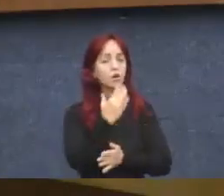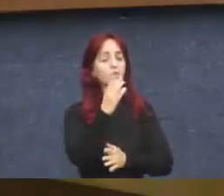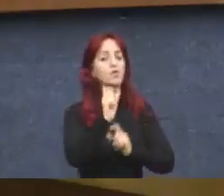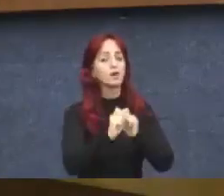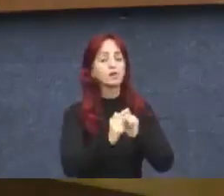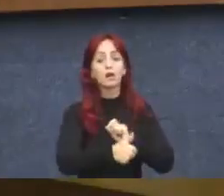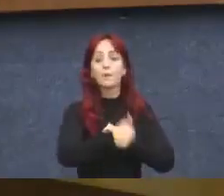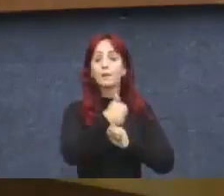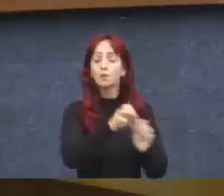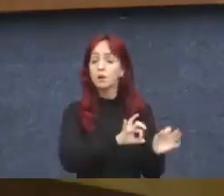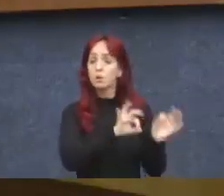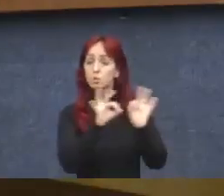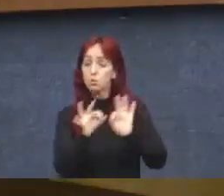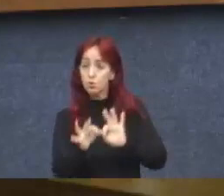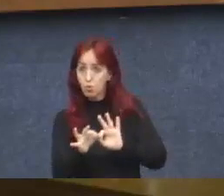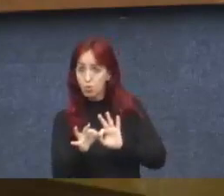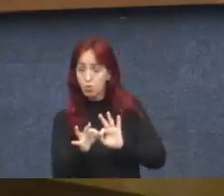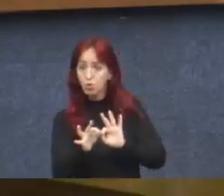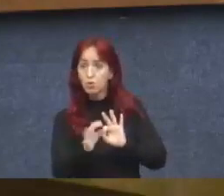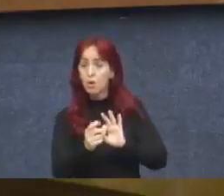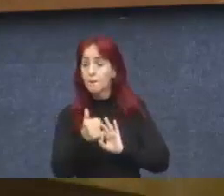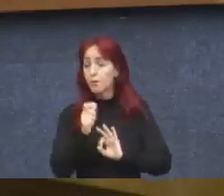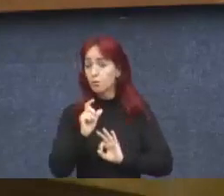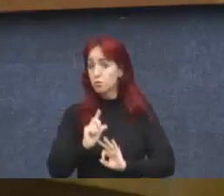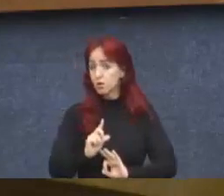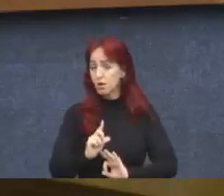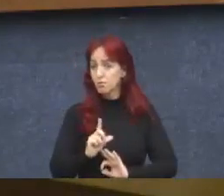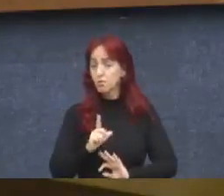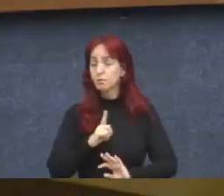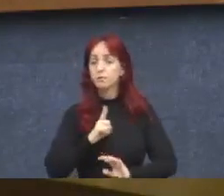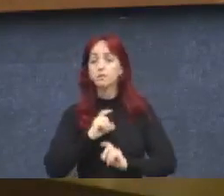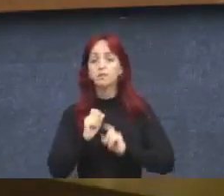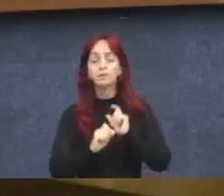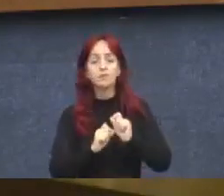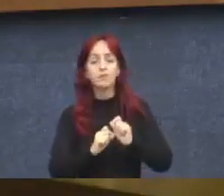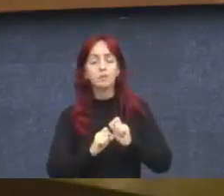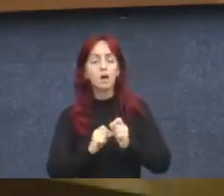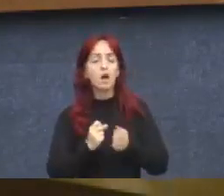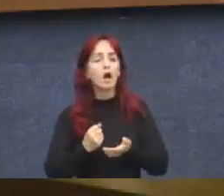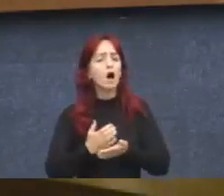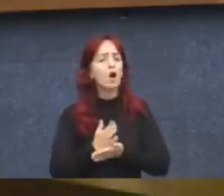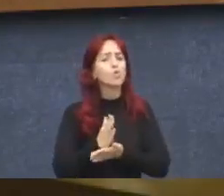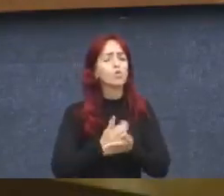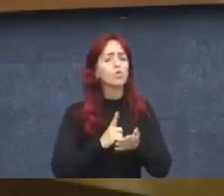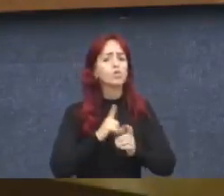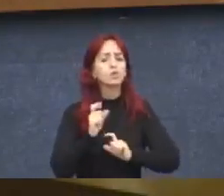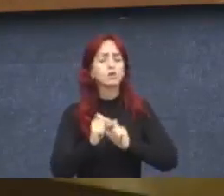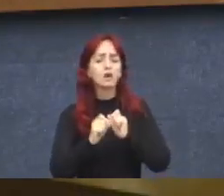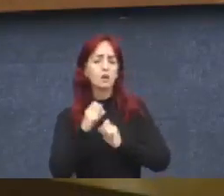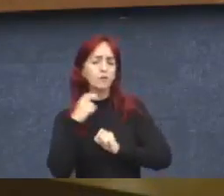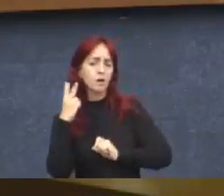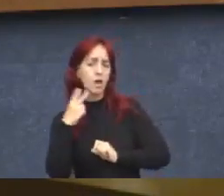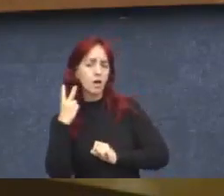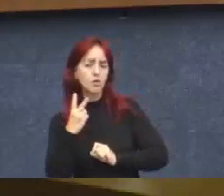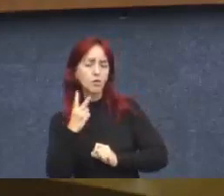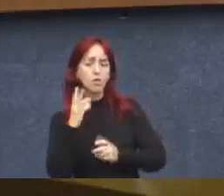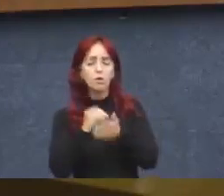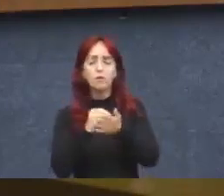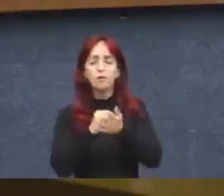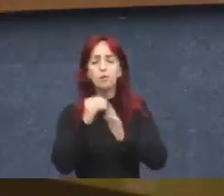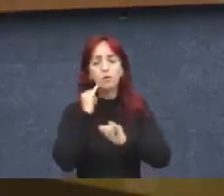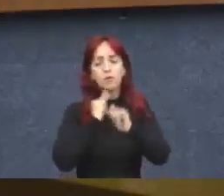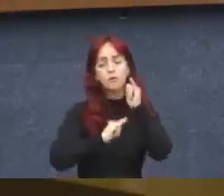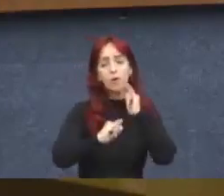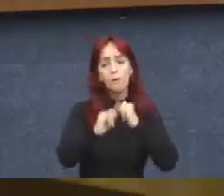e nós temos alguns vereadores ainda que necessitam de mais informações a respeito da matéria.